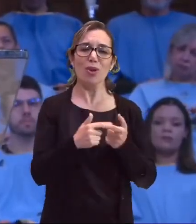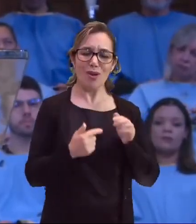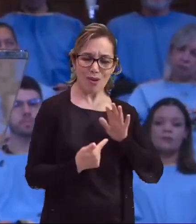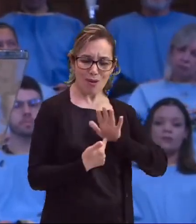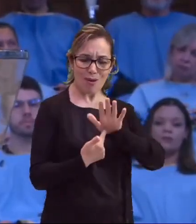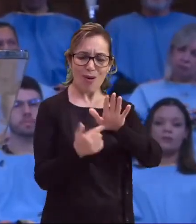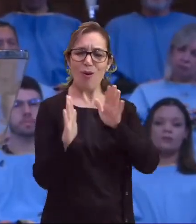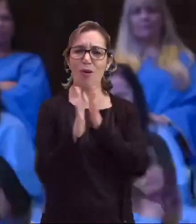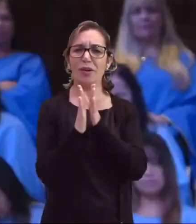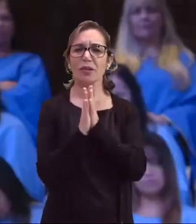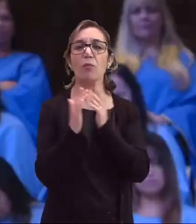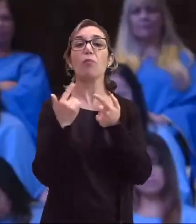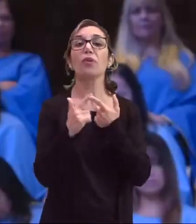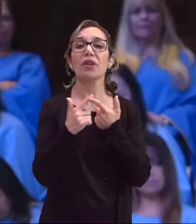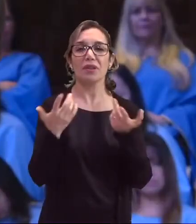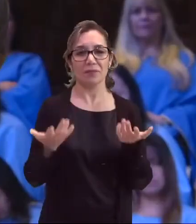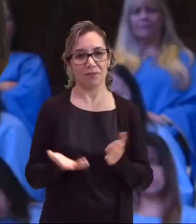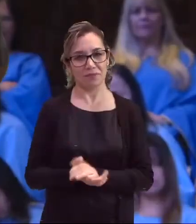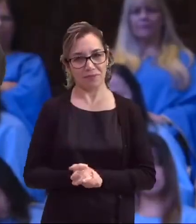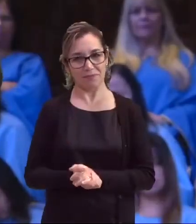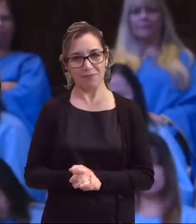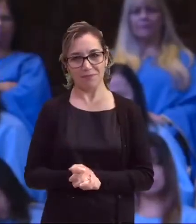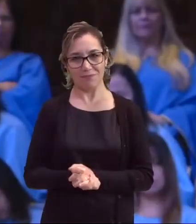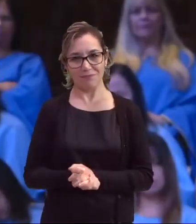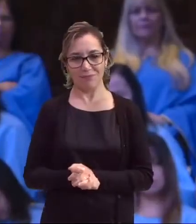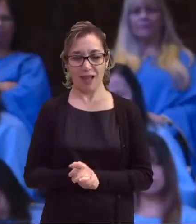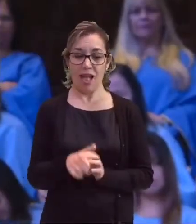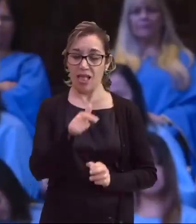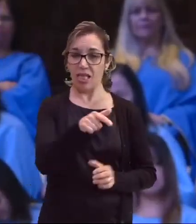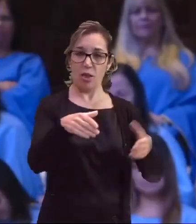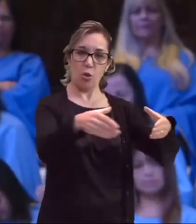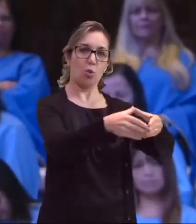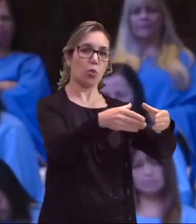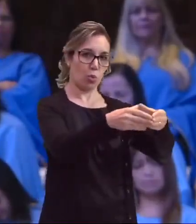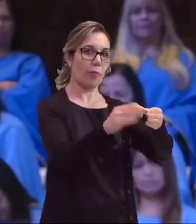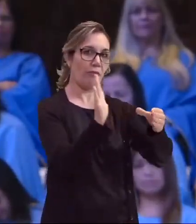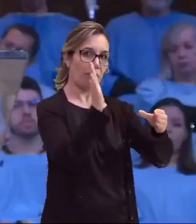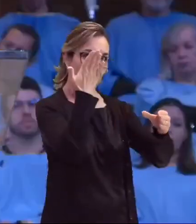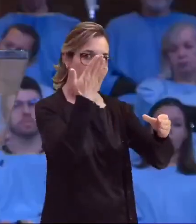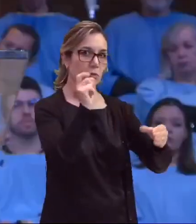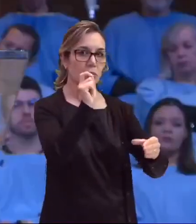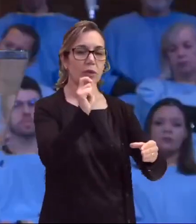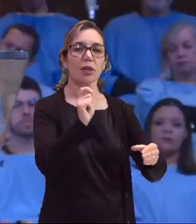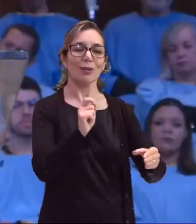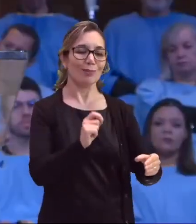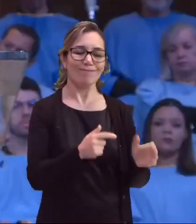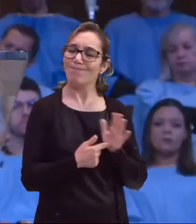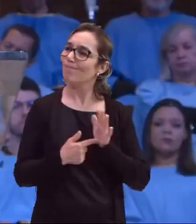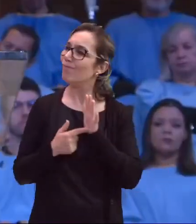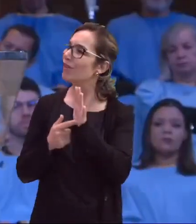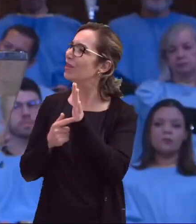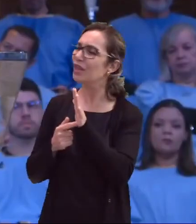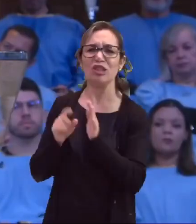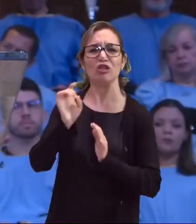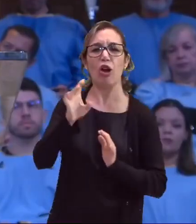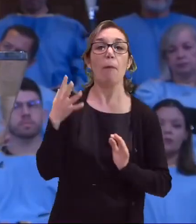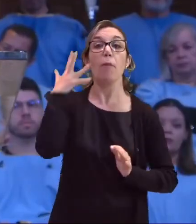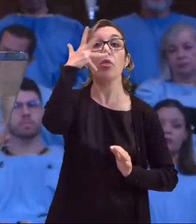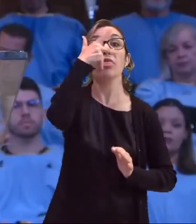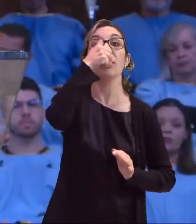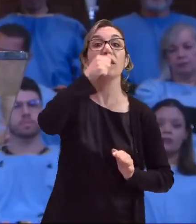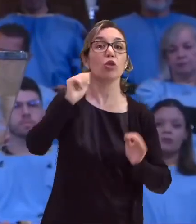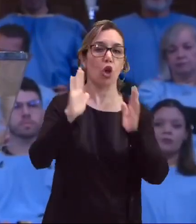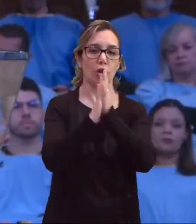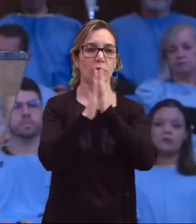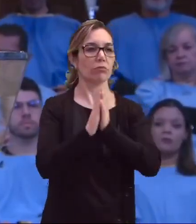orações ele estava mostrando a motivação hipócrita que os levavam orar eles